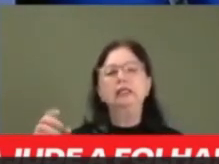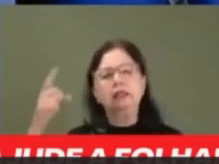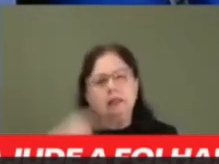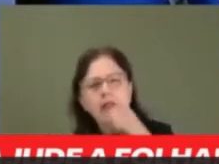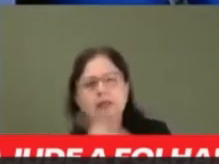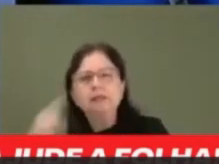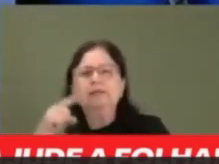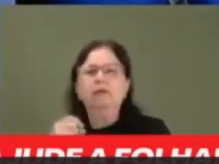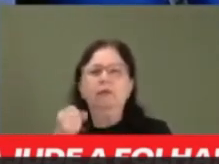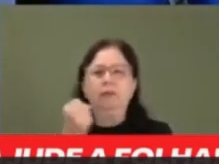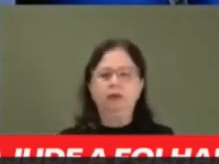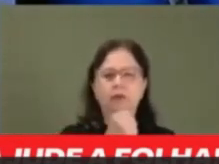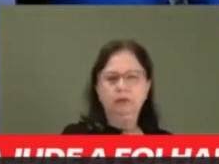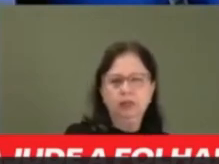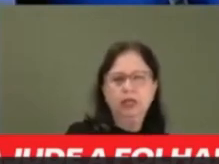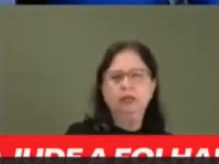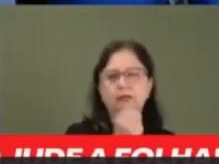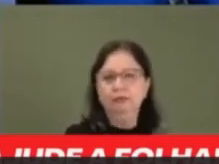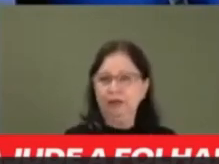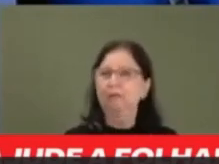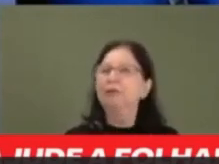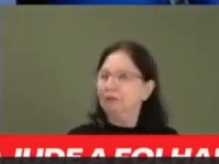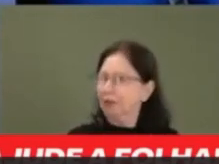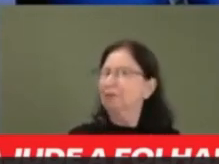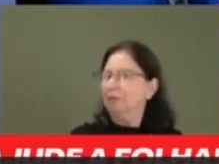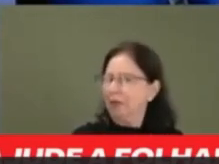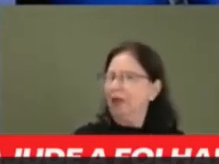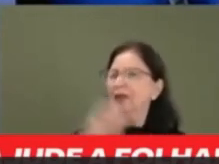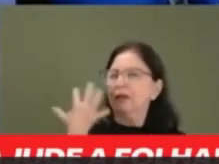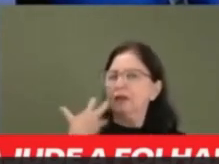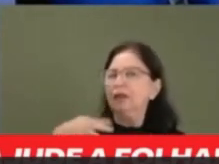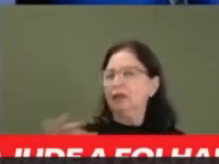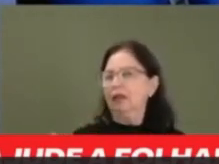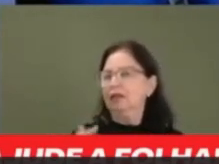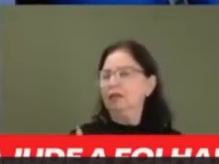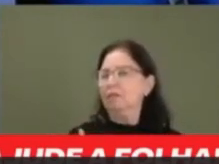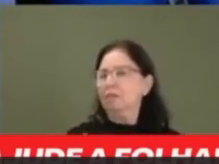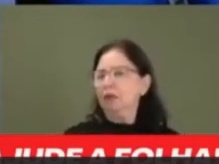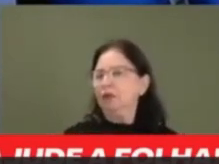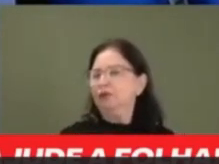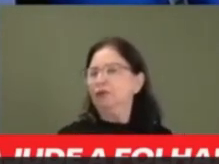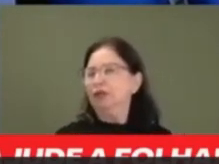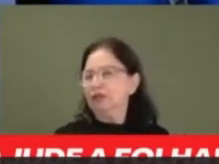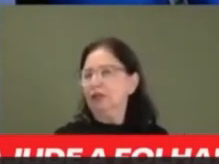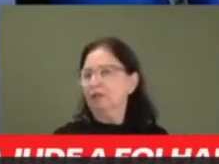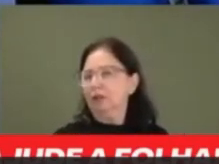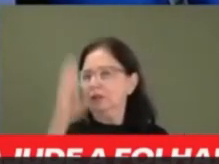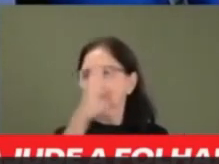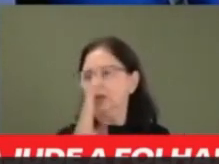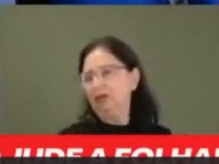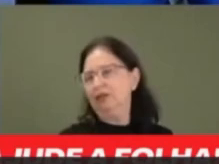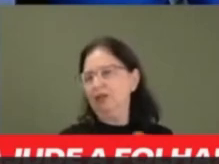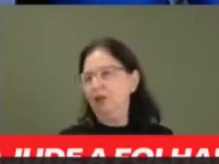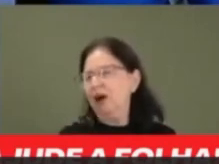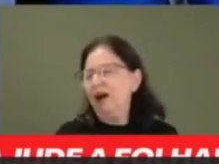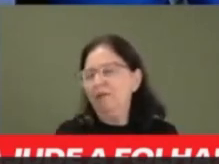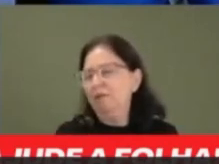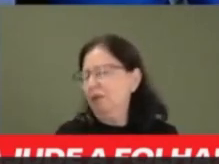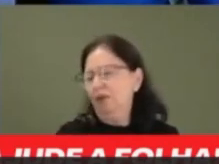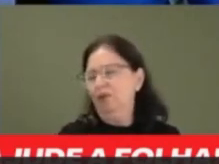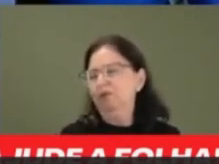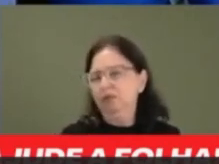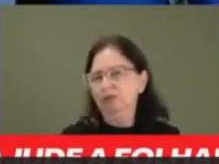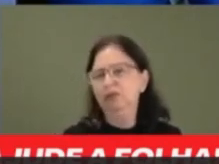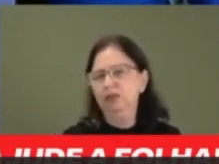empreendedorismo pelas crianças pelos meus filhos e por essa nação brasileira porque a gente tem tanto amor e apreço